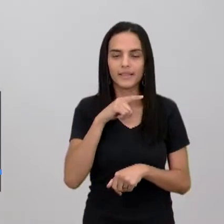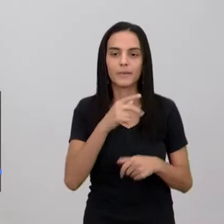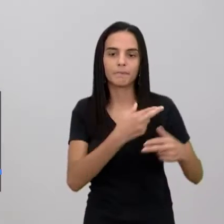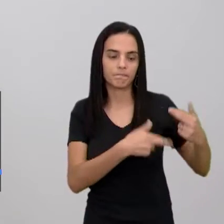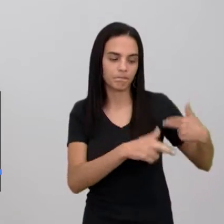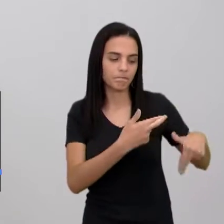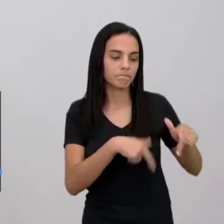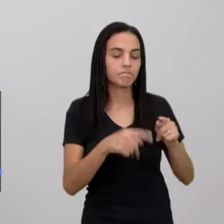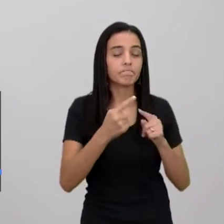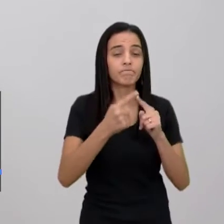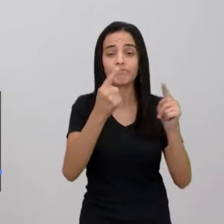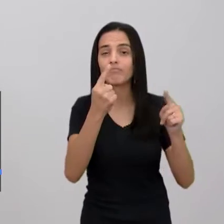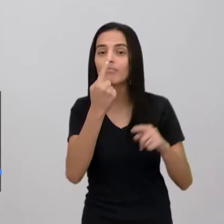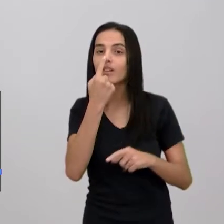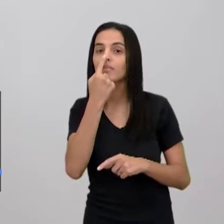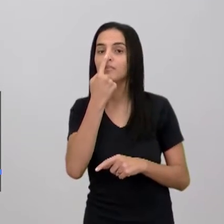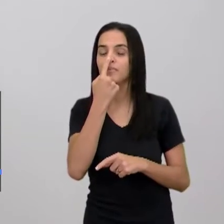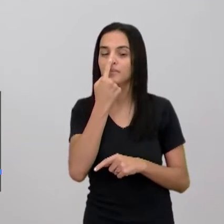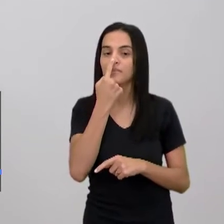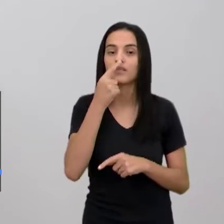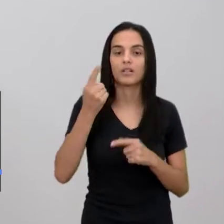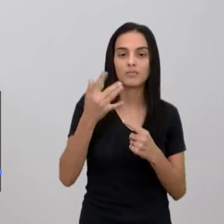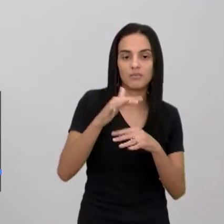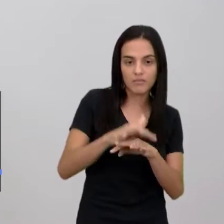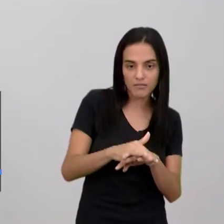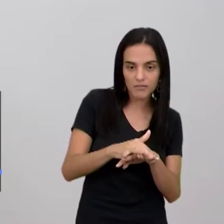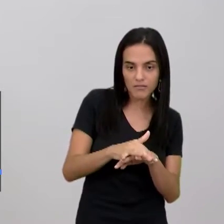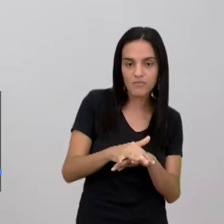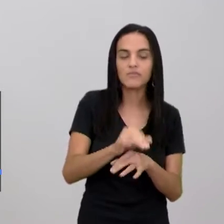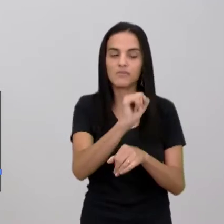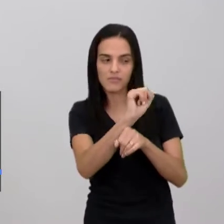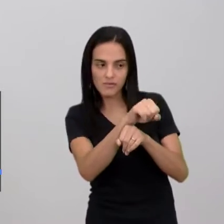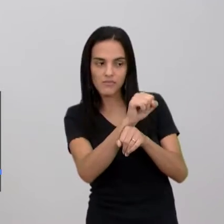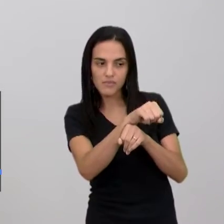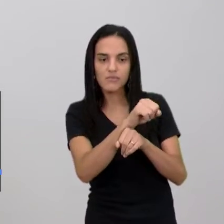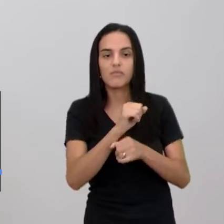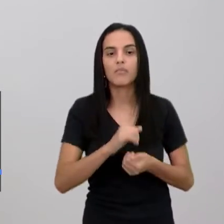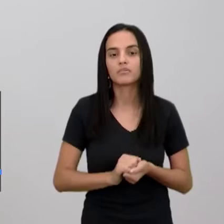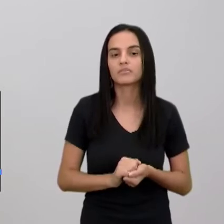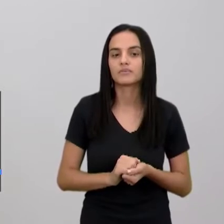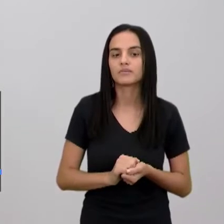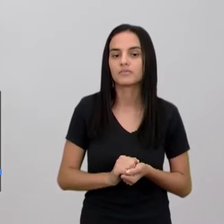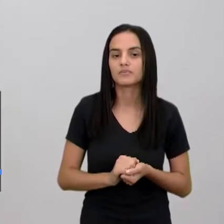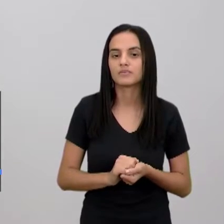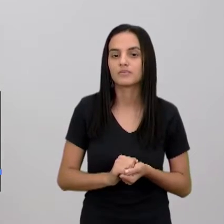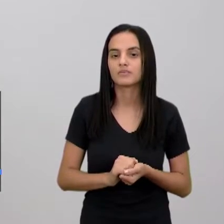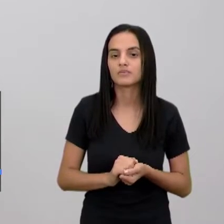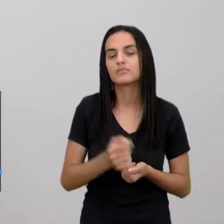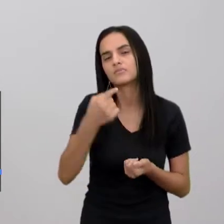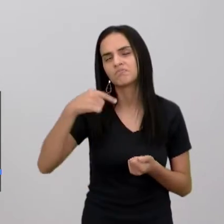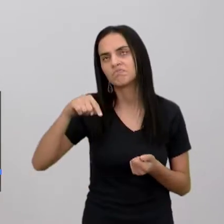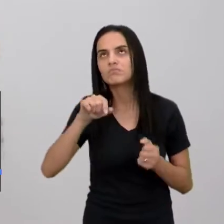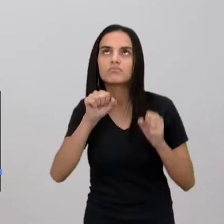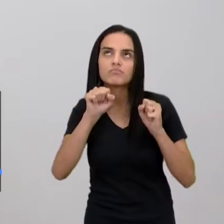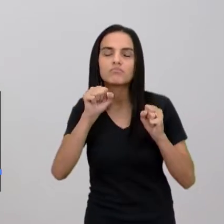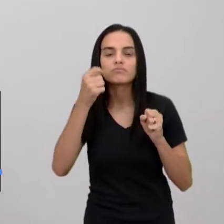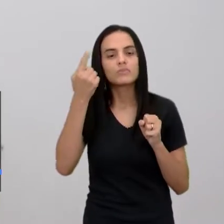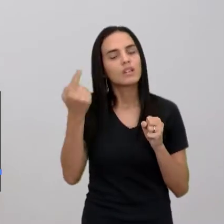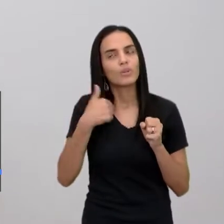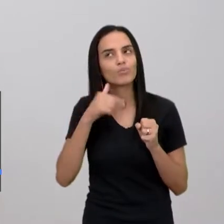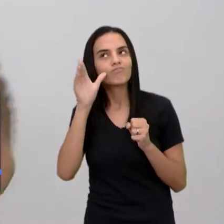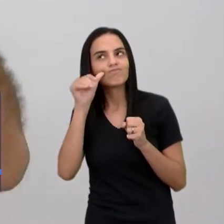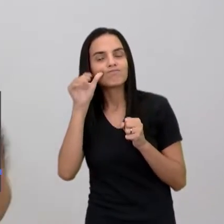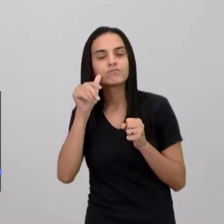mais íntima com a matemática. Sim, sim. O que você, de repente, poderia dizer? Fiquei curioso